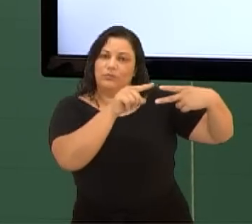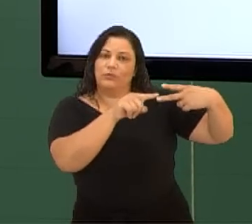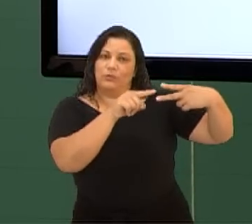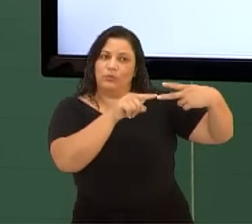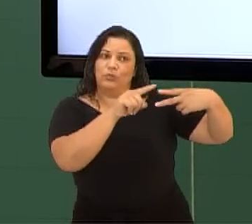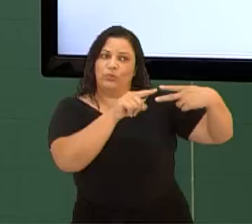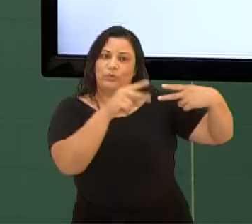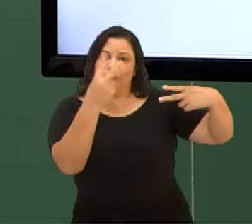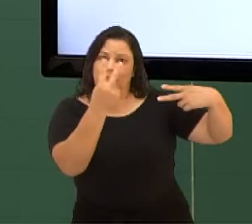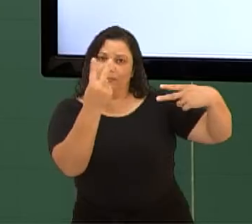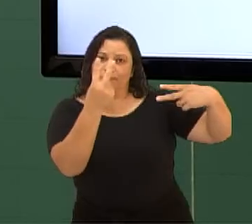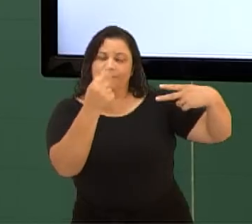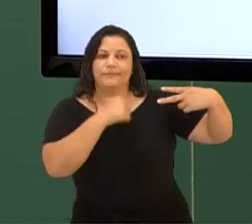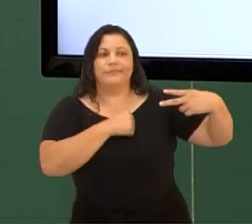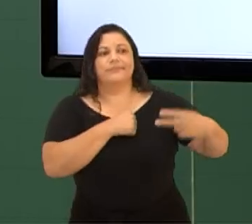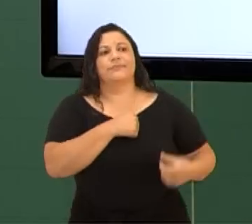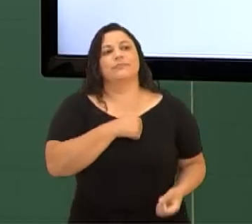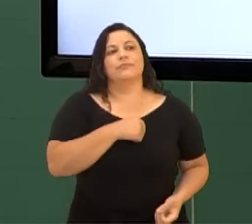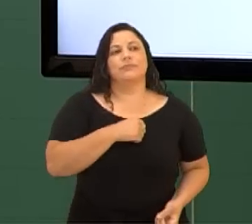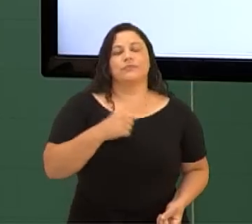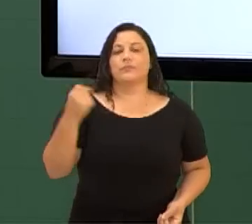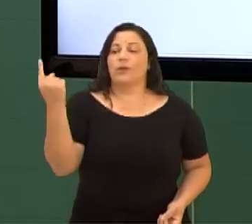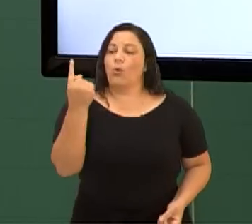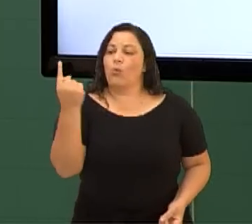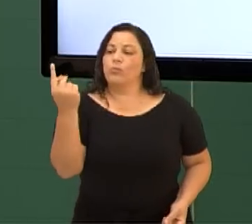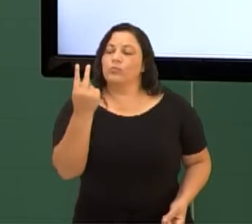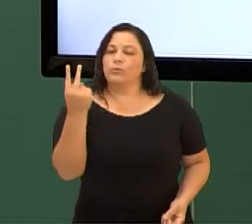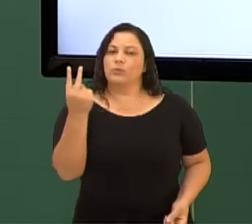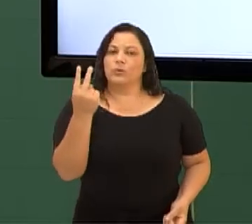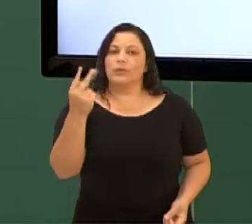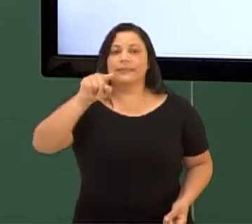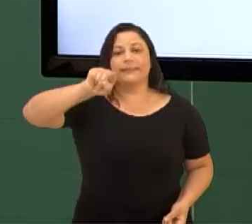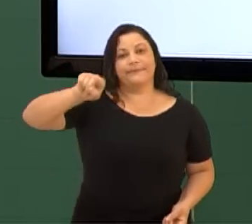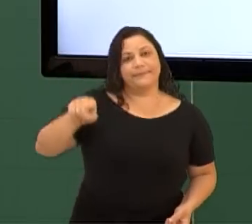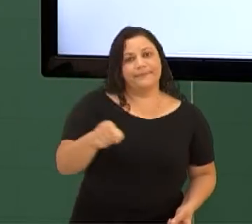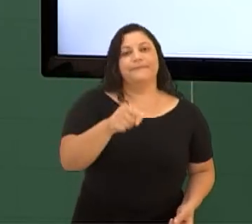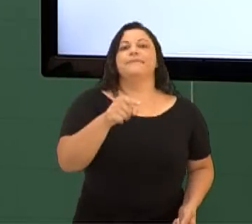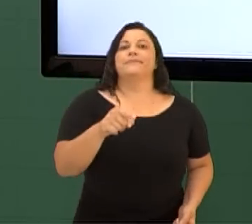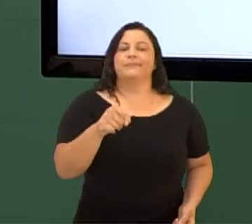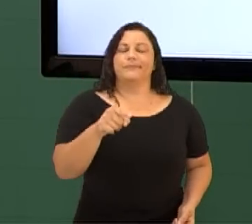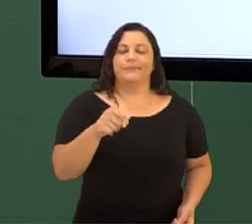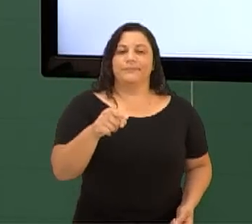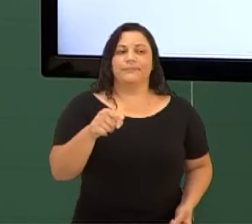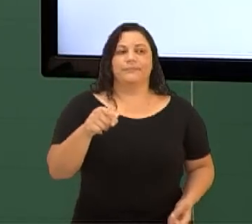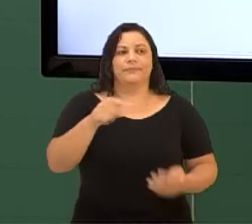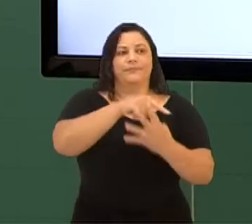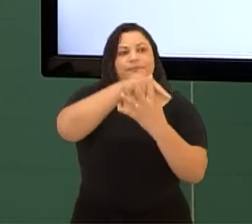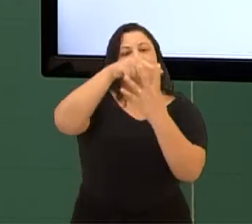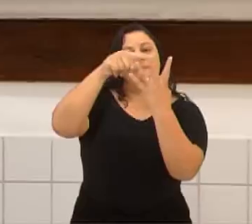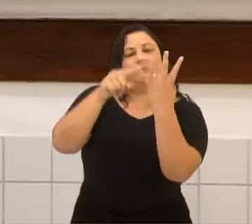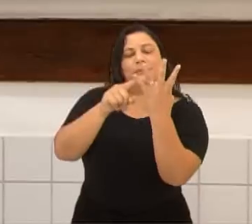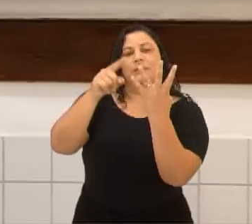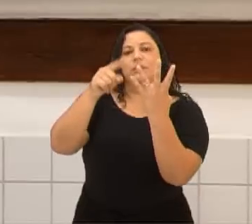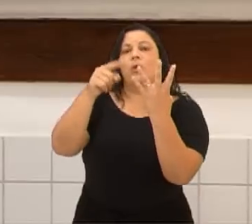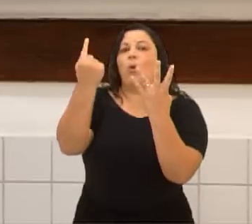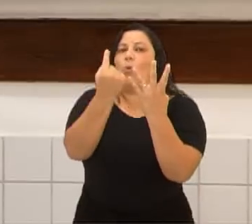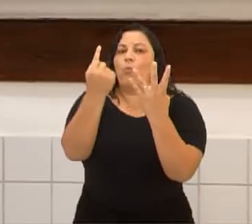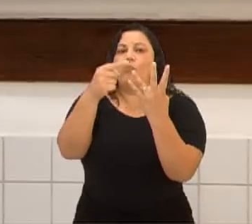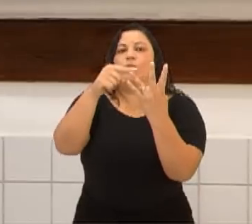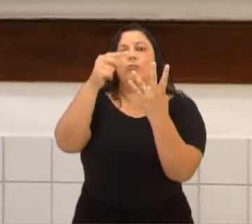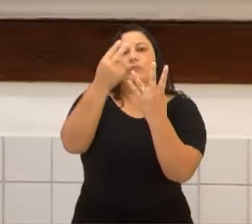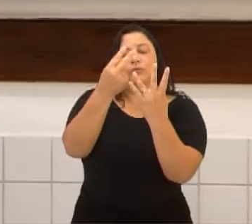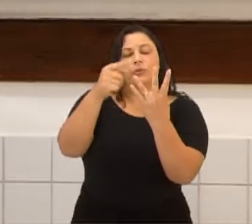também tenho que ter 2, ó. 1, 2. Então, a nossa vírgula vem aqui,